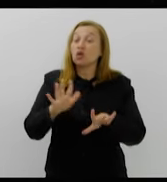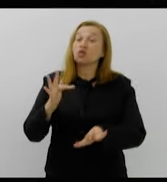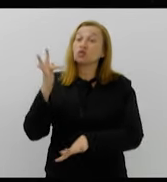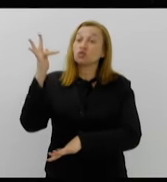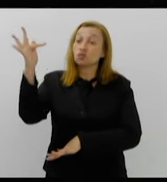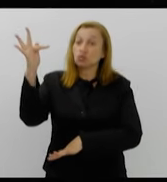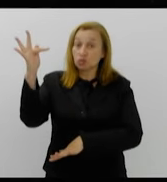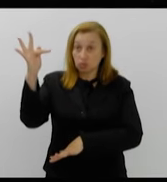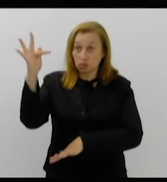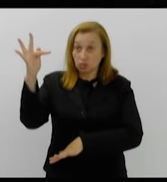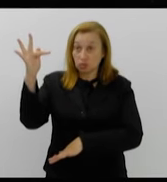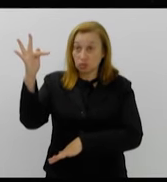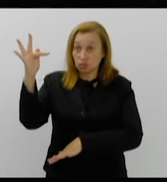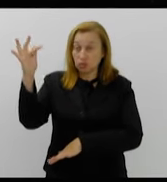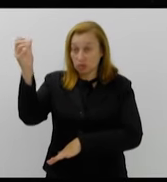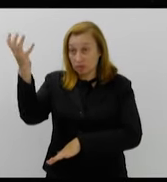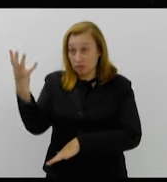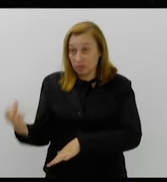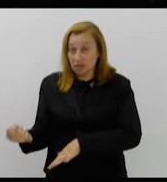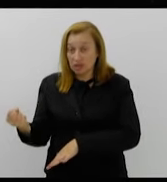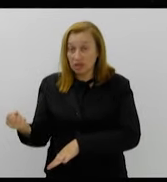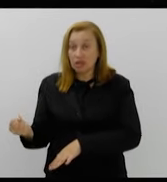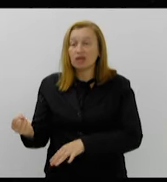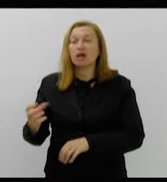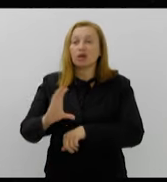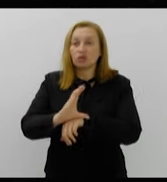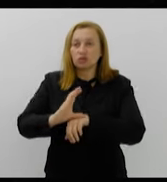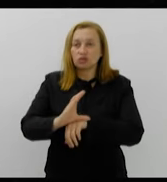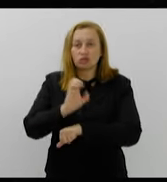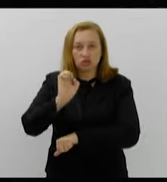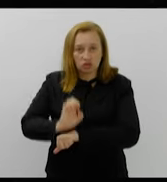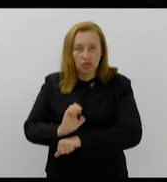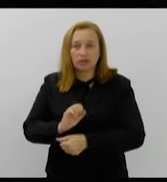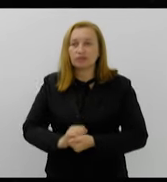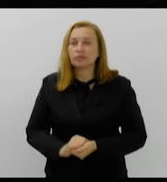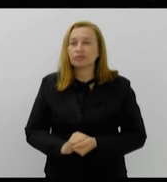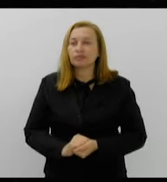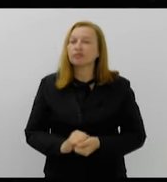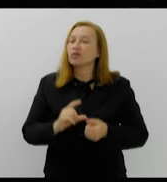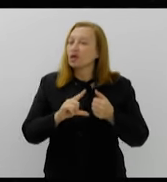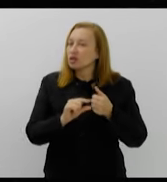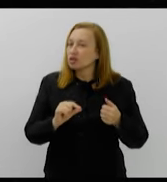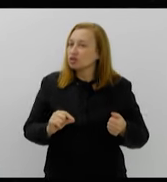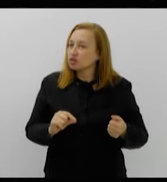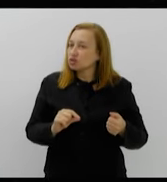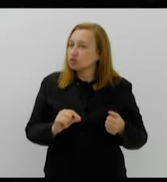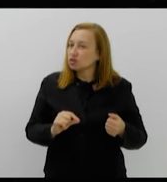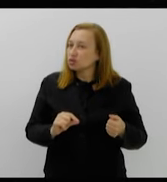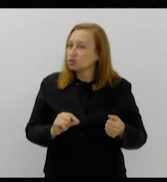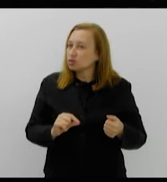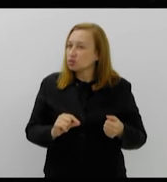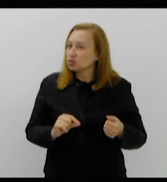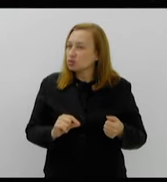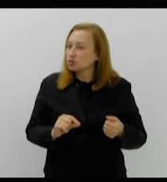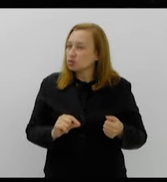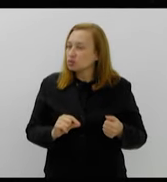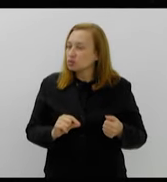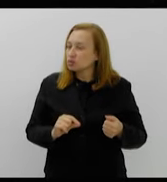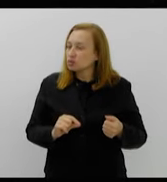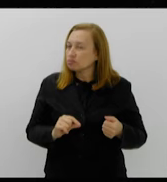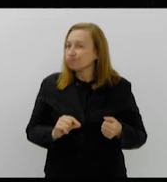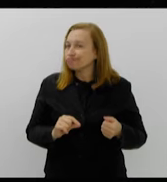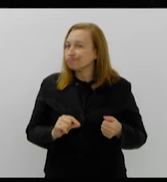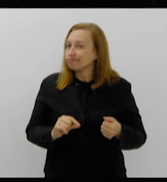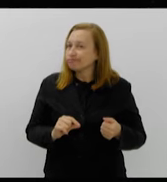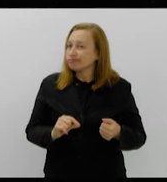segurados a constituição do estado Além do mais no seu artigo a Constituição Federal a do mais nos